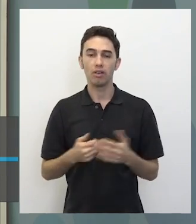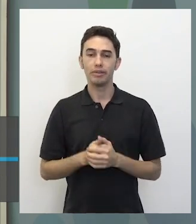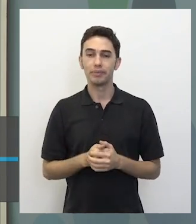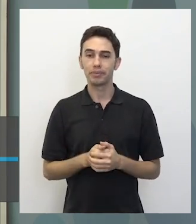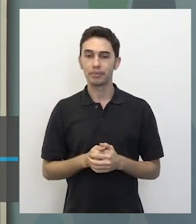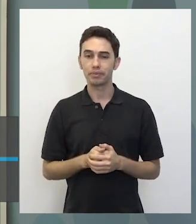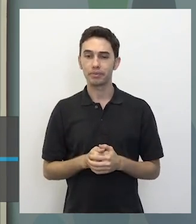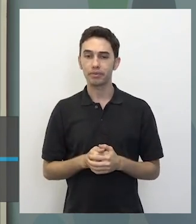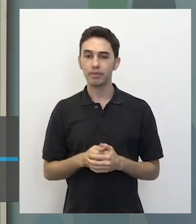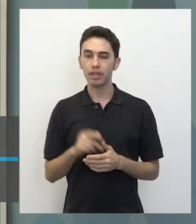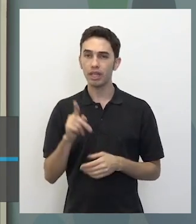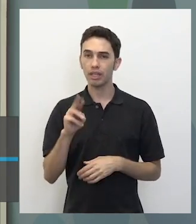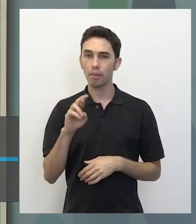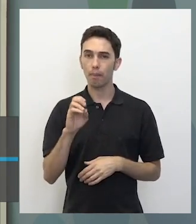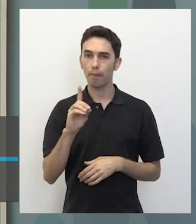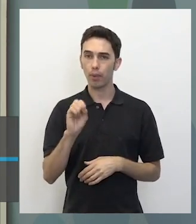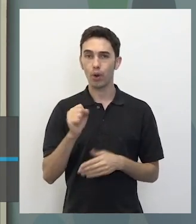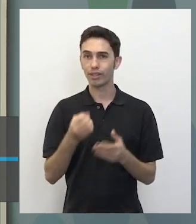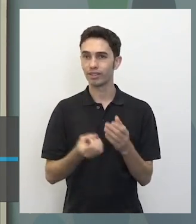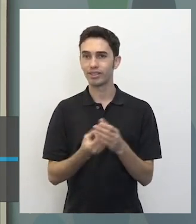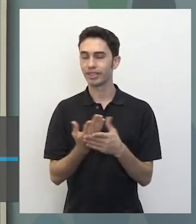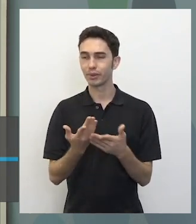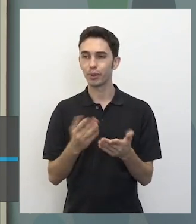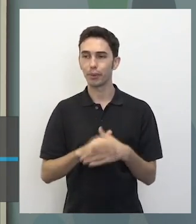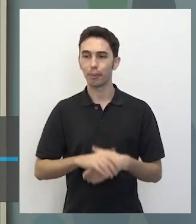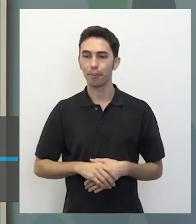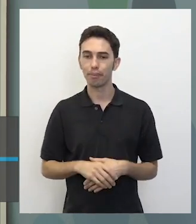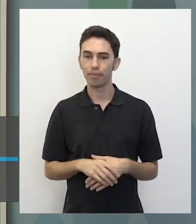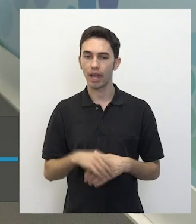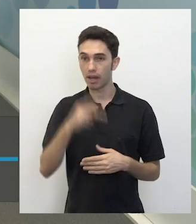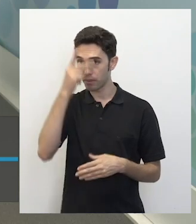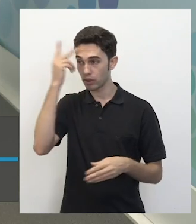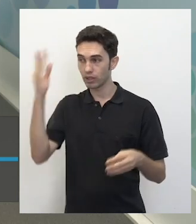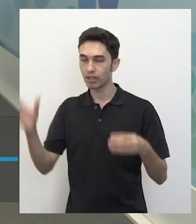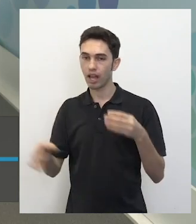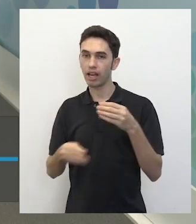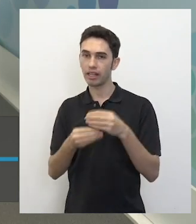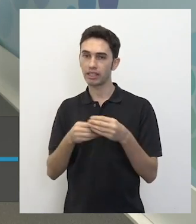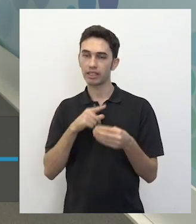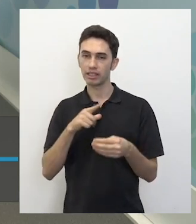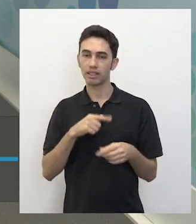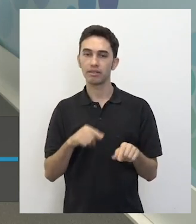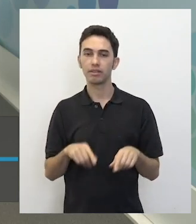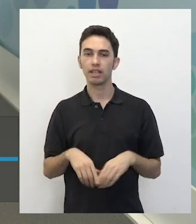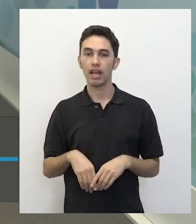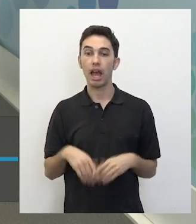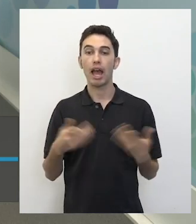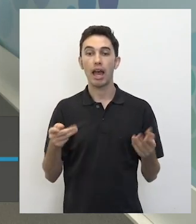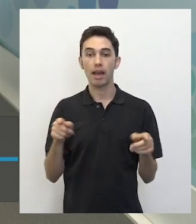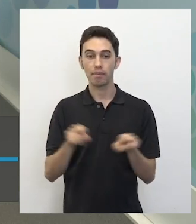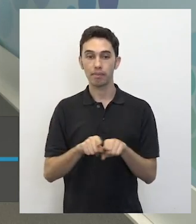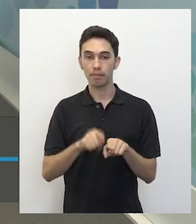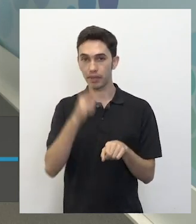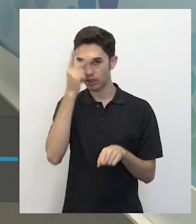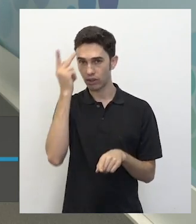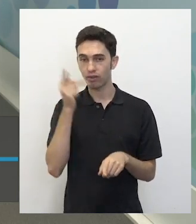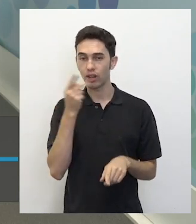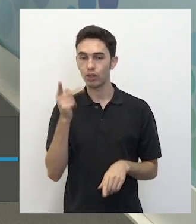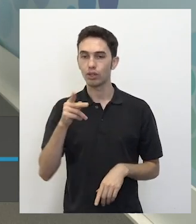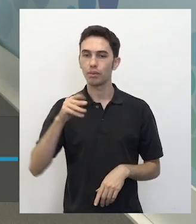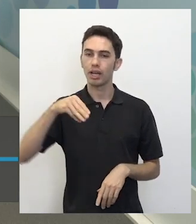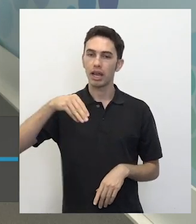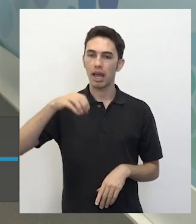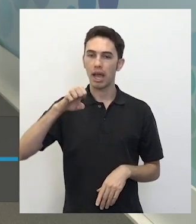Alguém tem algo a acrescentar além do que eu falei? A Lucília falou da métrica, né, que tá um pouquinho cedo pra gente falar de métrica para